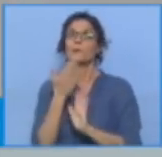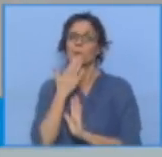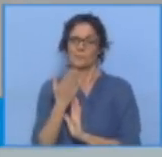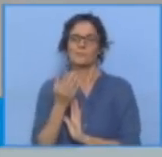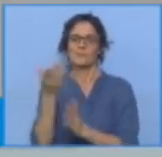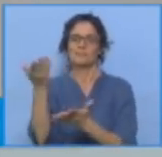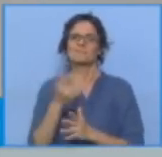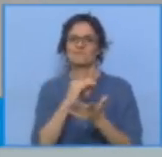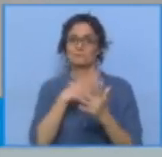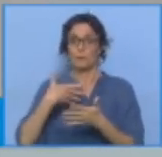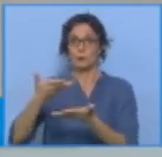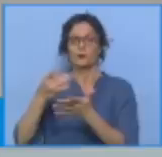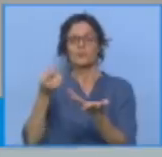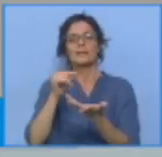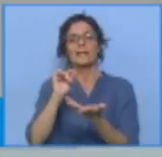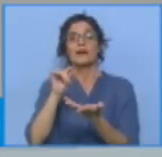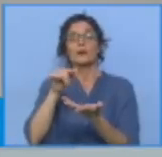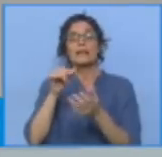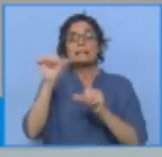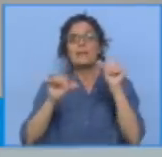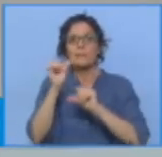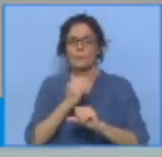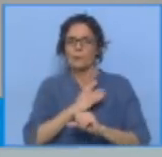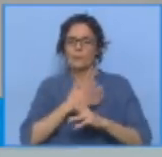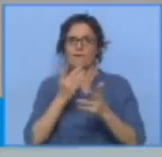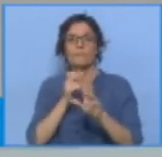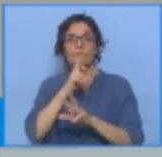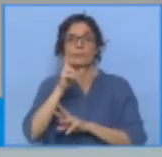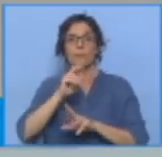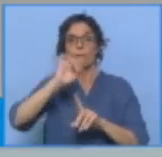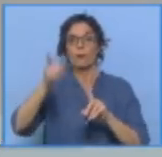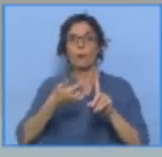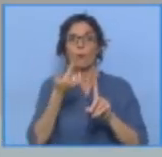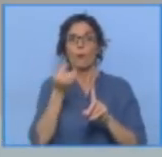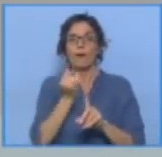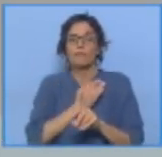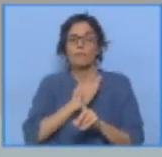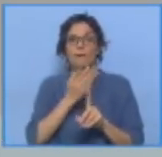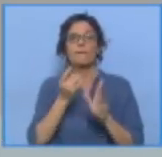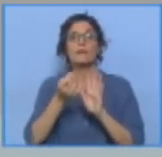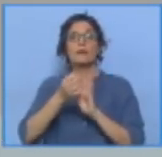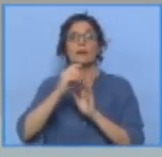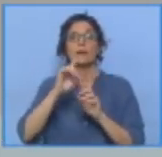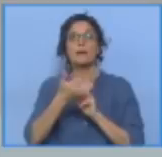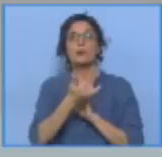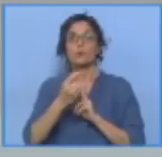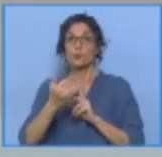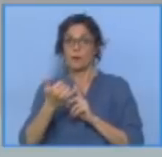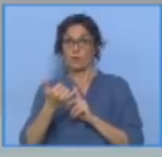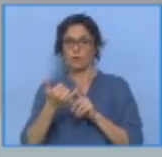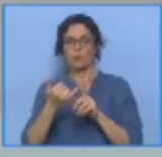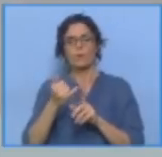Laboratório da Fé surge como uma resposta ao Ano da Fé, em 2012. O Papa Bento